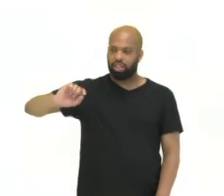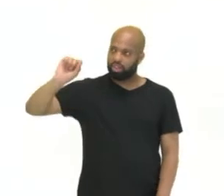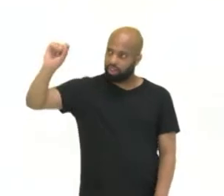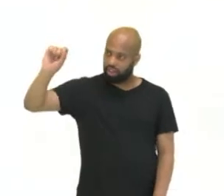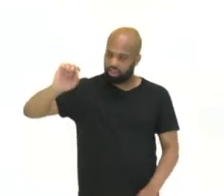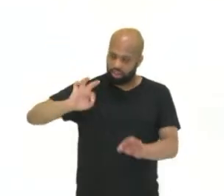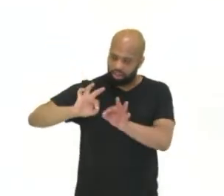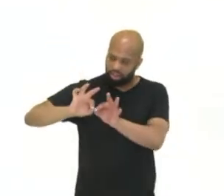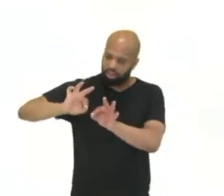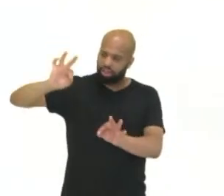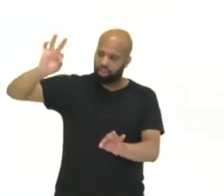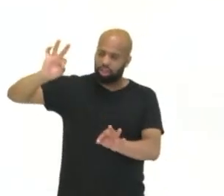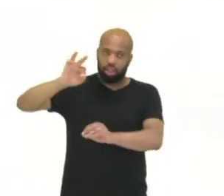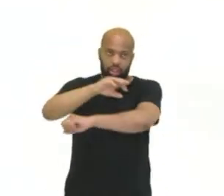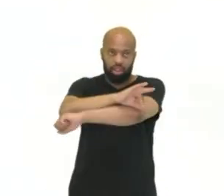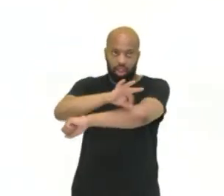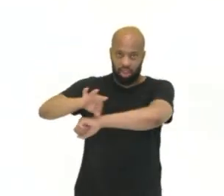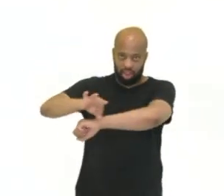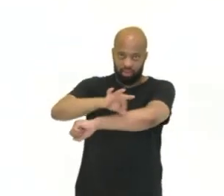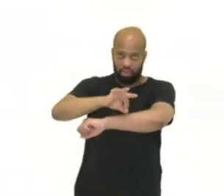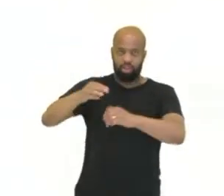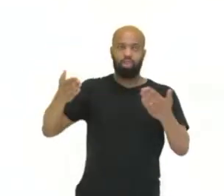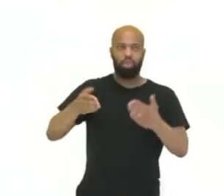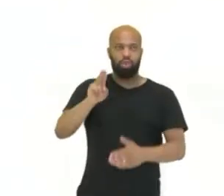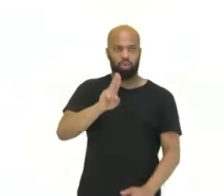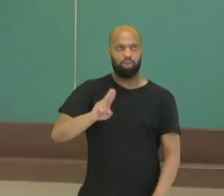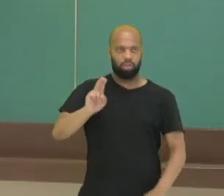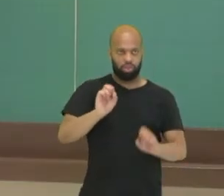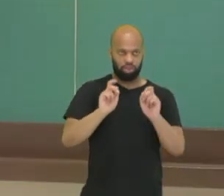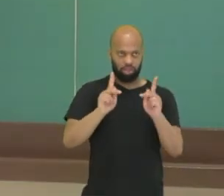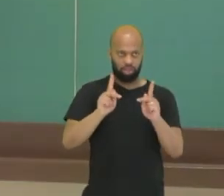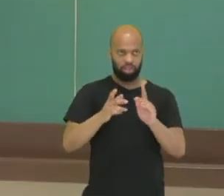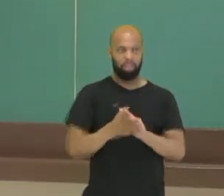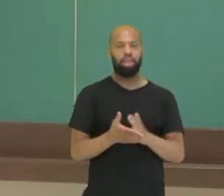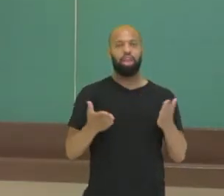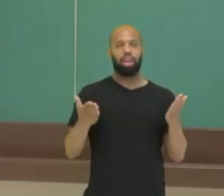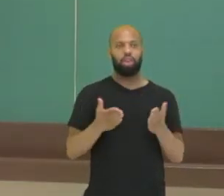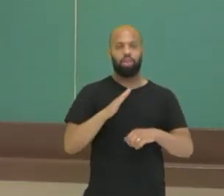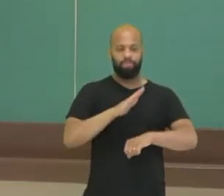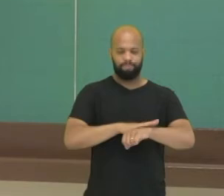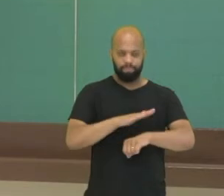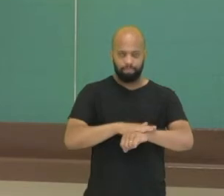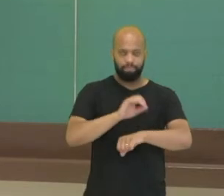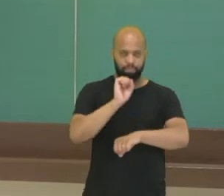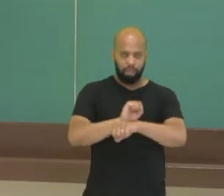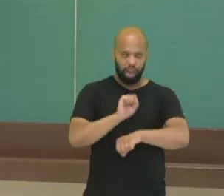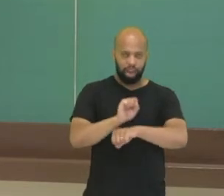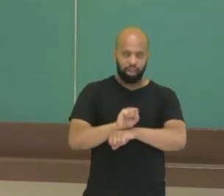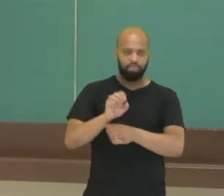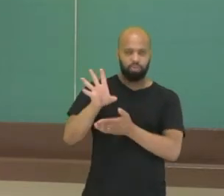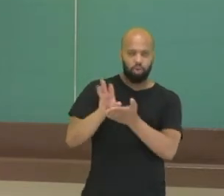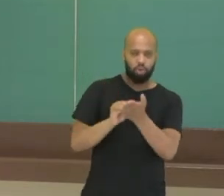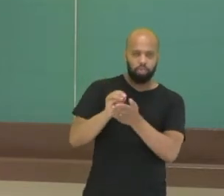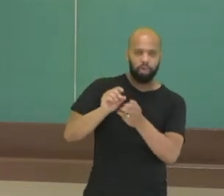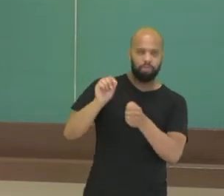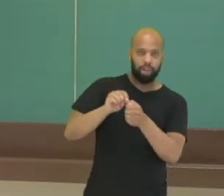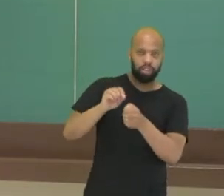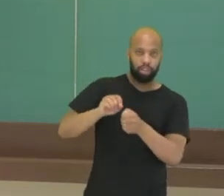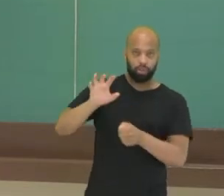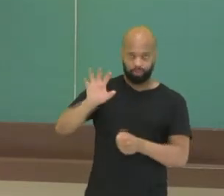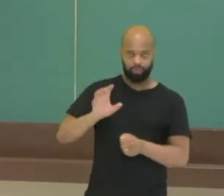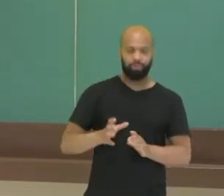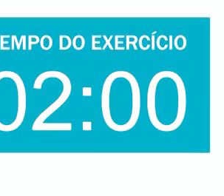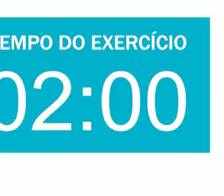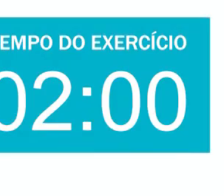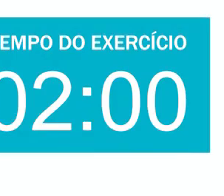Formando o ângulo de 110 graus com essa retinha aqui, tá? Então, agora nós vamos parar para você poder anotar esses dois passos que nós fizemos.